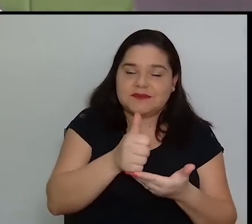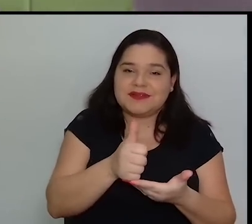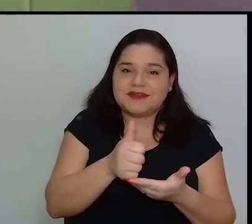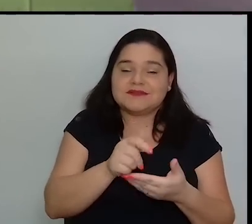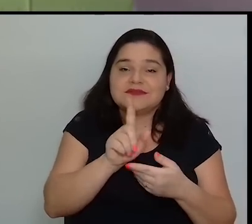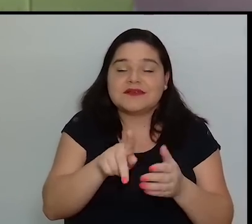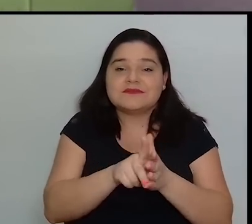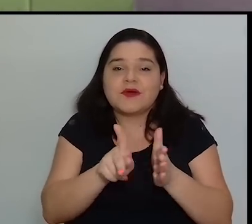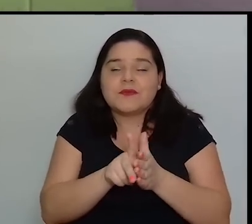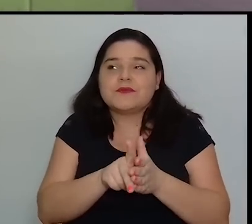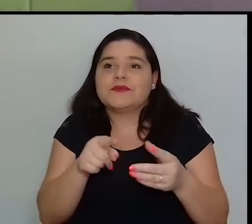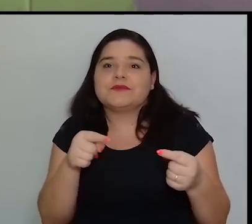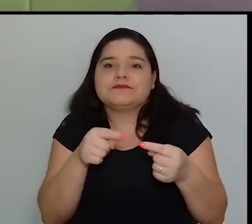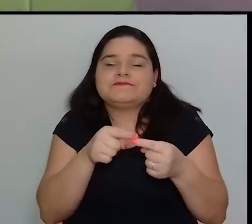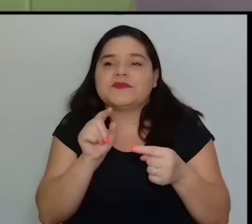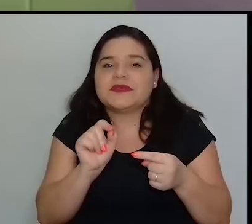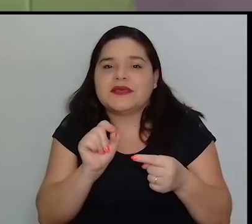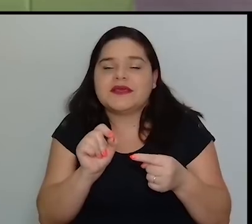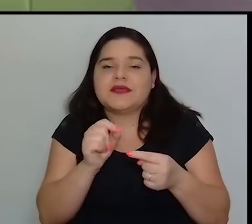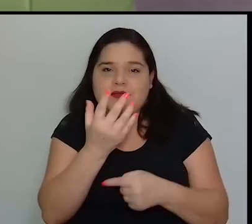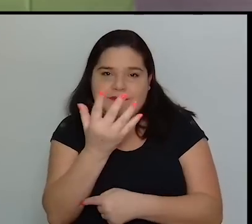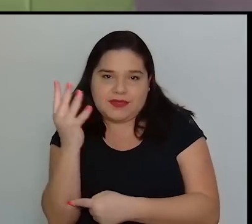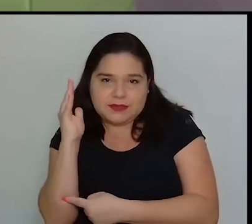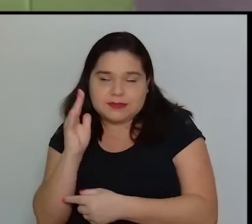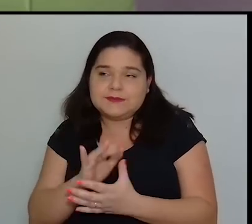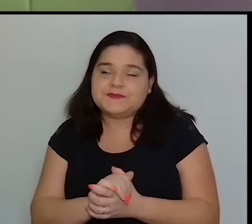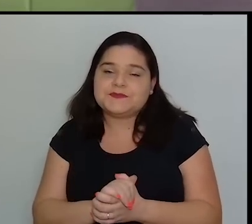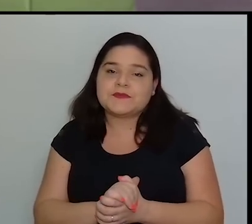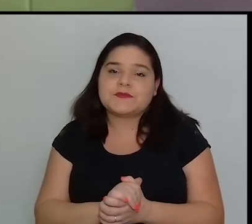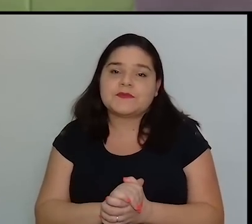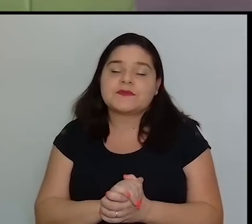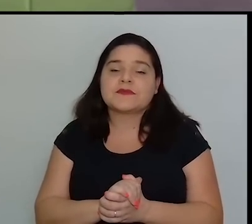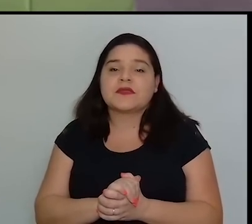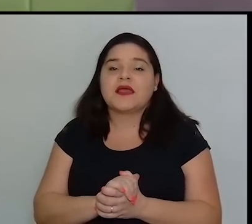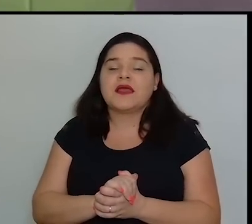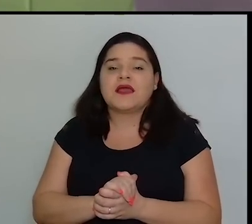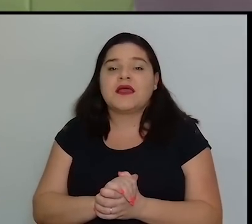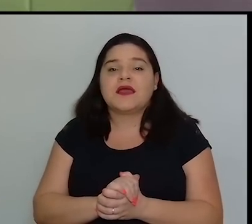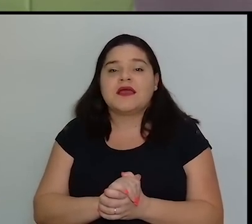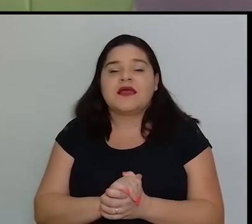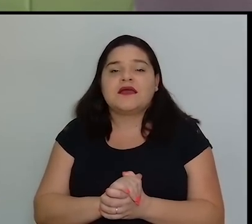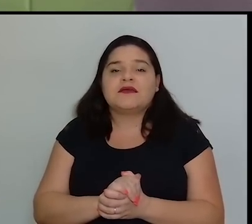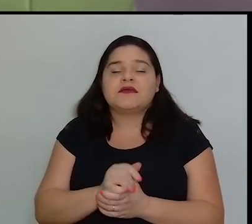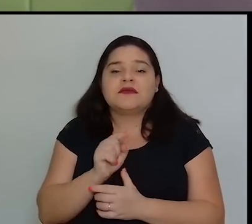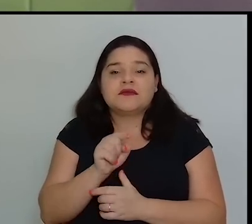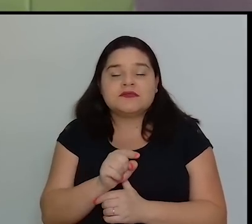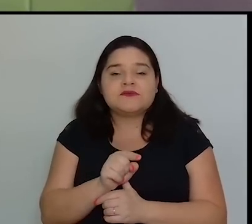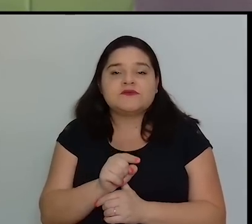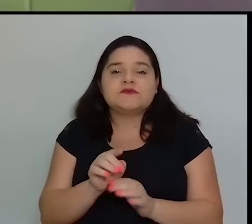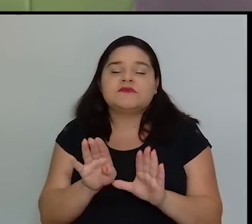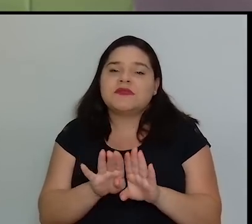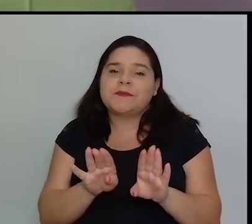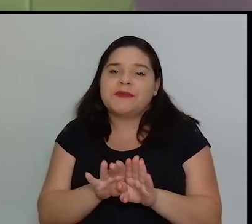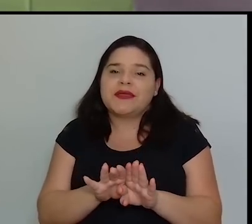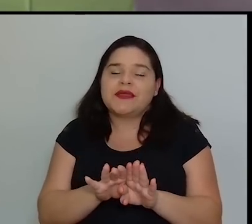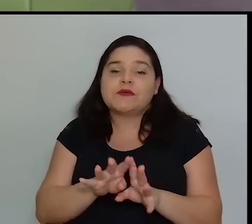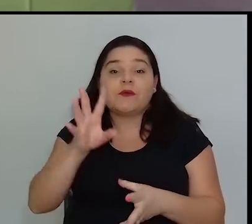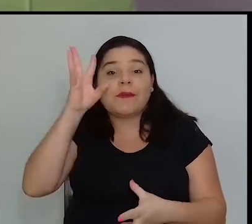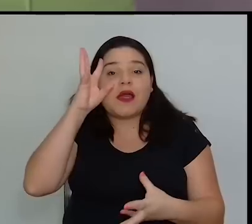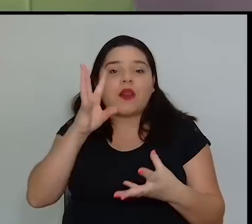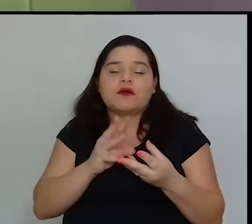a ao meio ambiente né E isso se dá com uma lógica